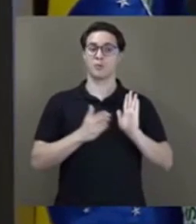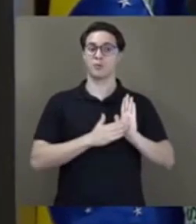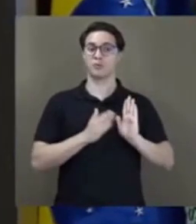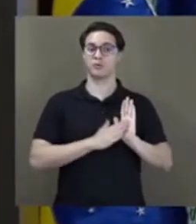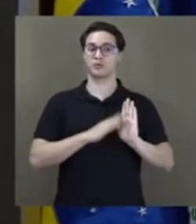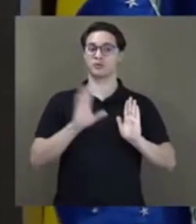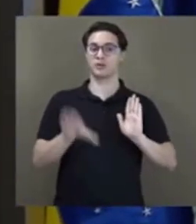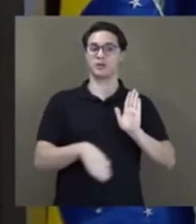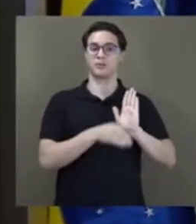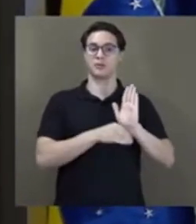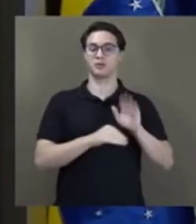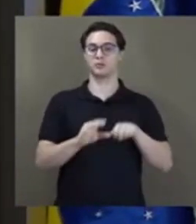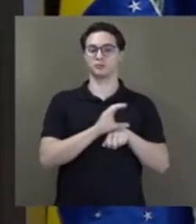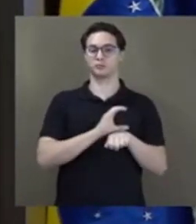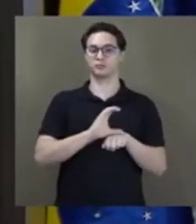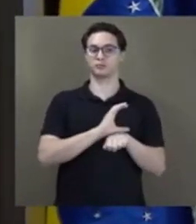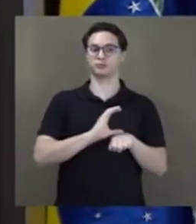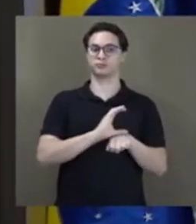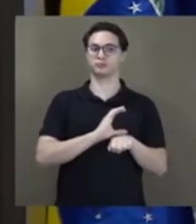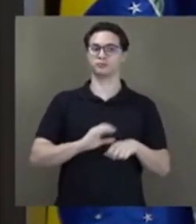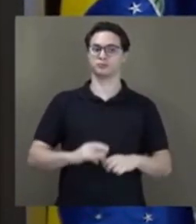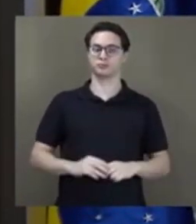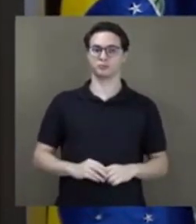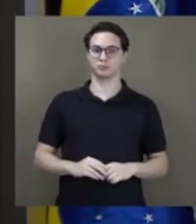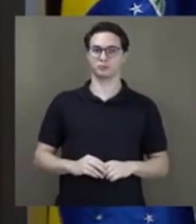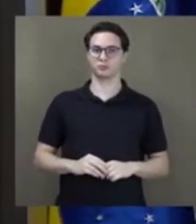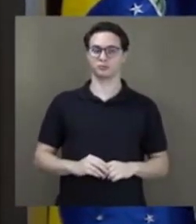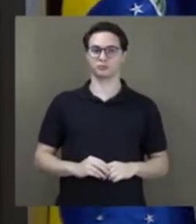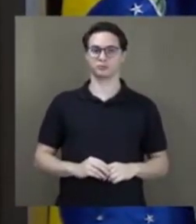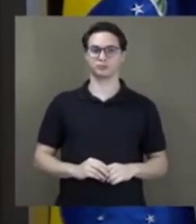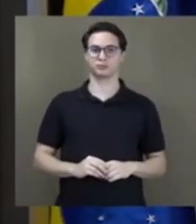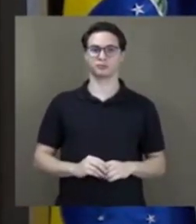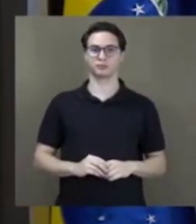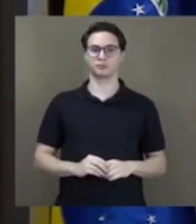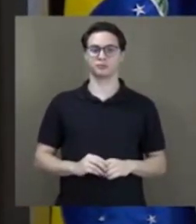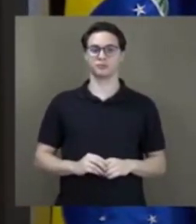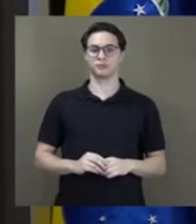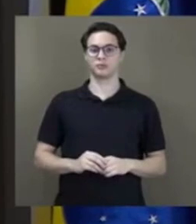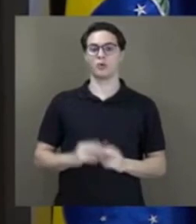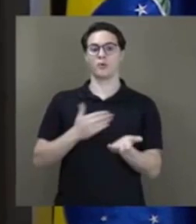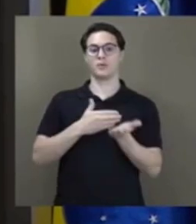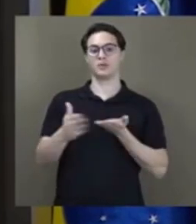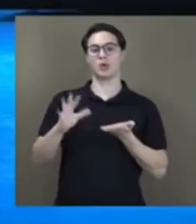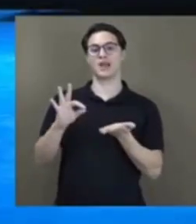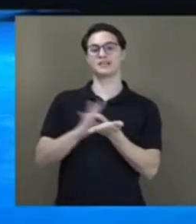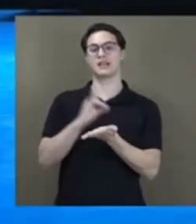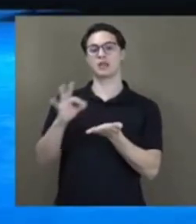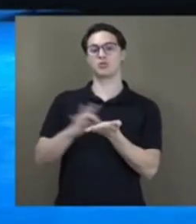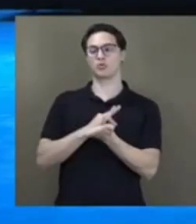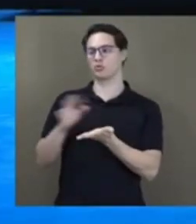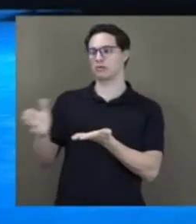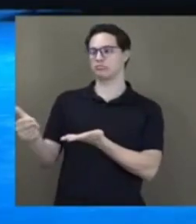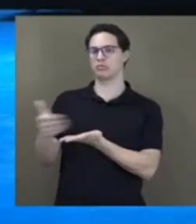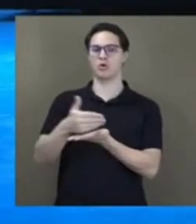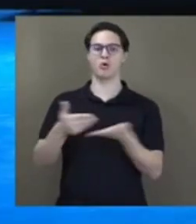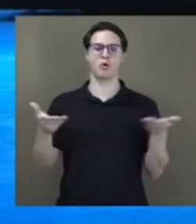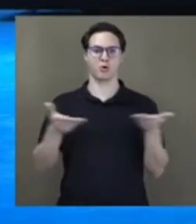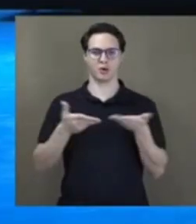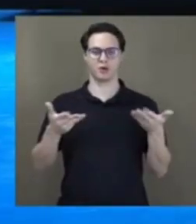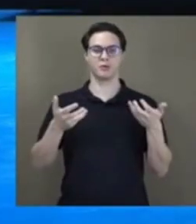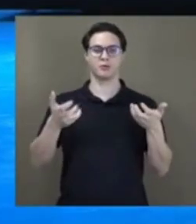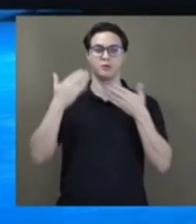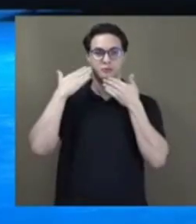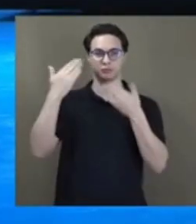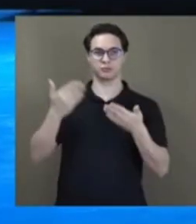emenda à Constituição, cuja coleta de assinaturas comecei hoje. E quero, desde logo, agradecer